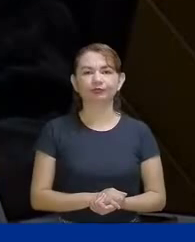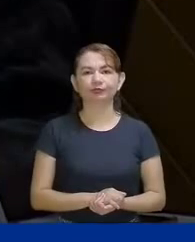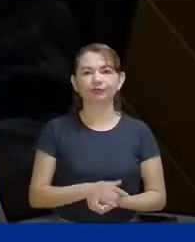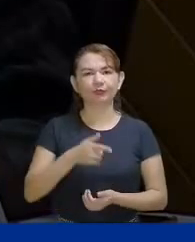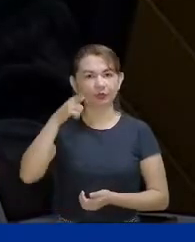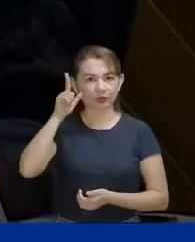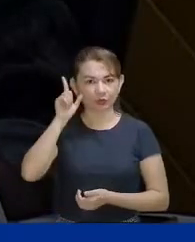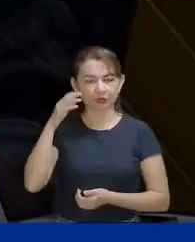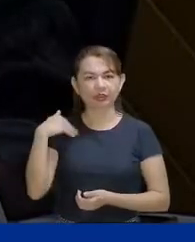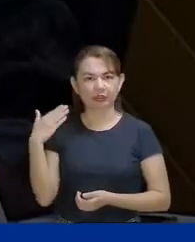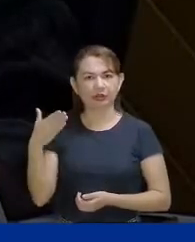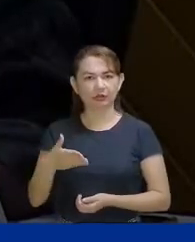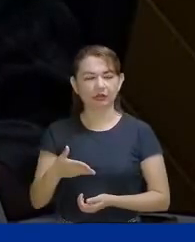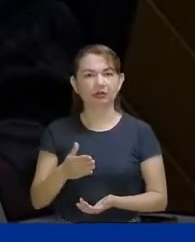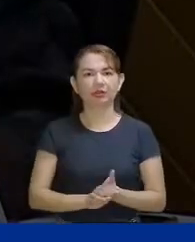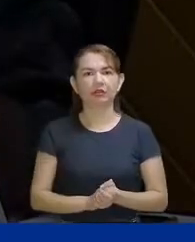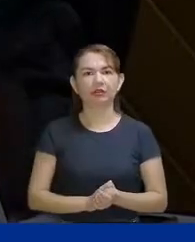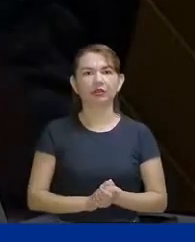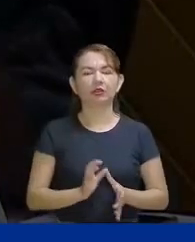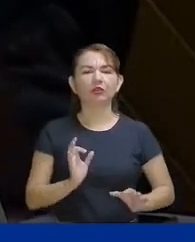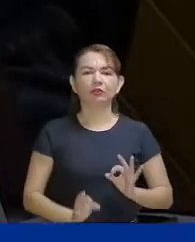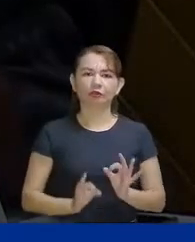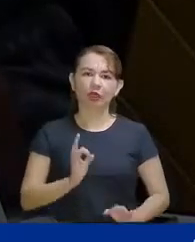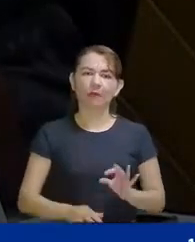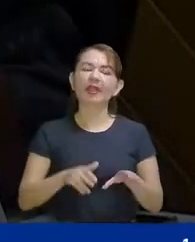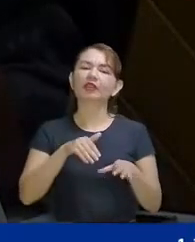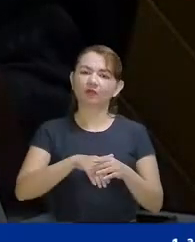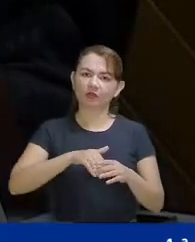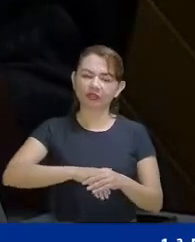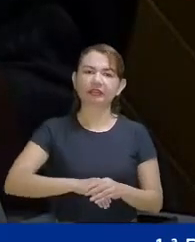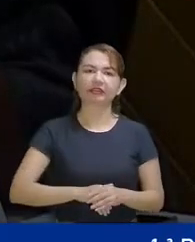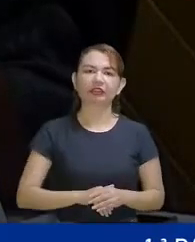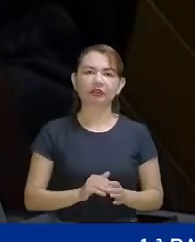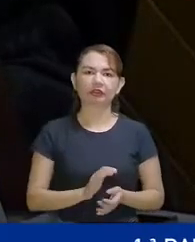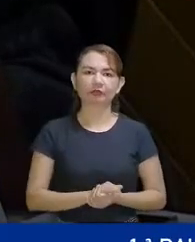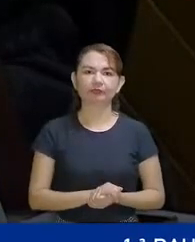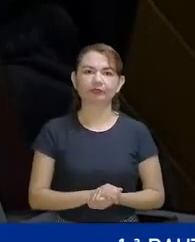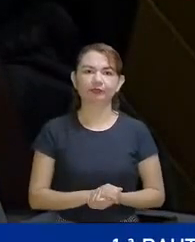verdadeiramente, ontem participamos, né, da votação desse